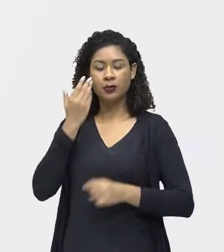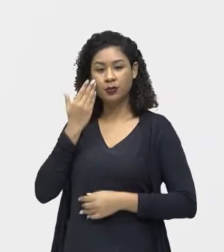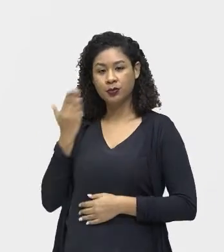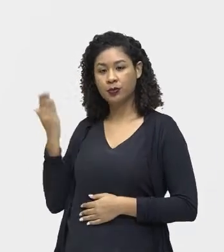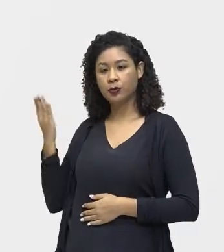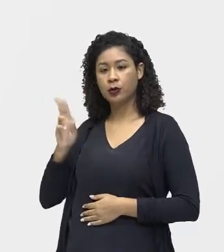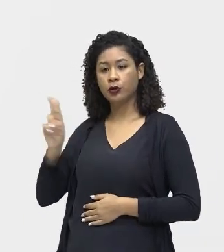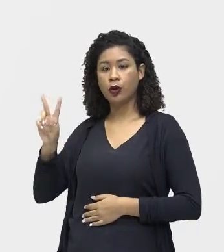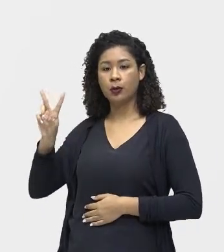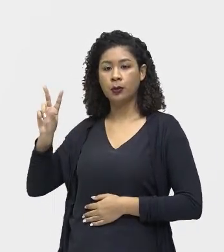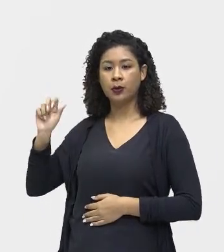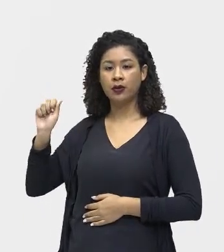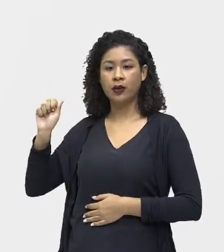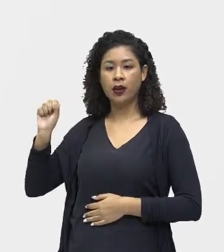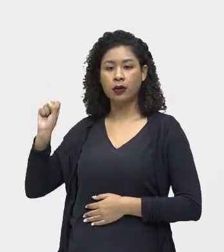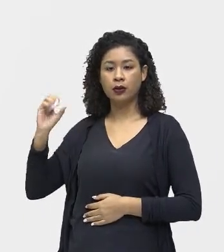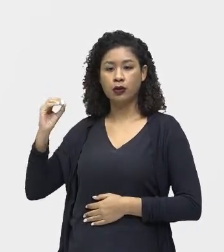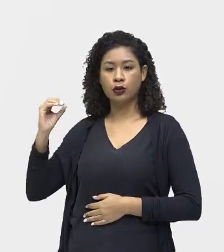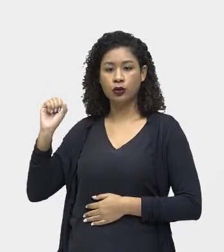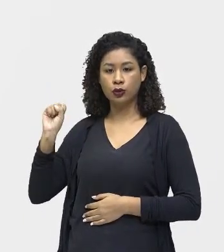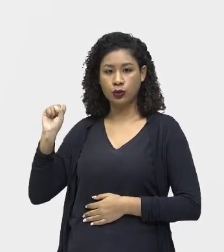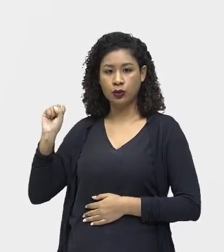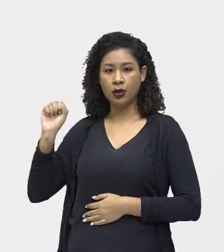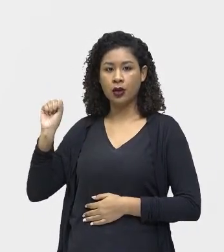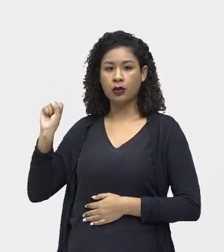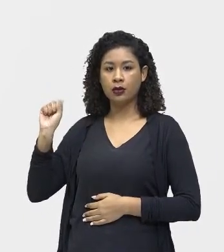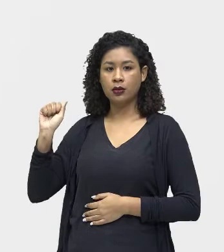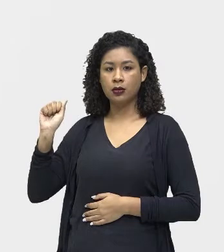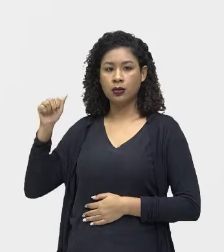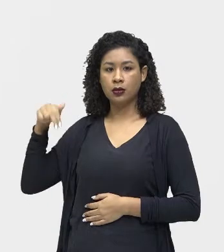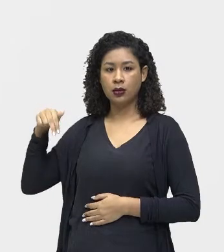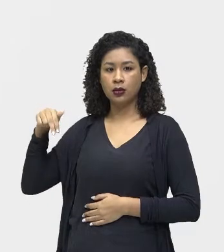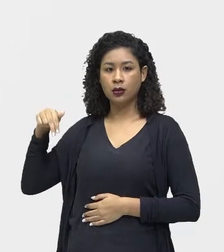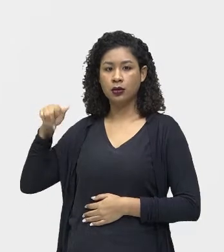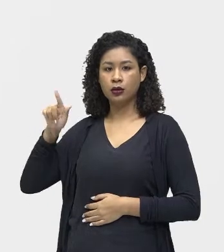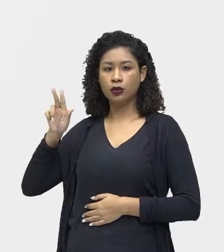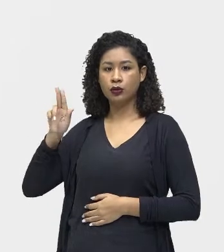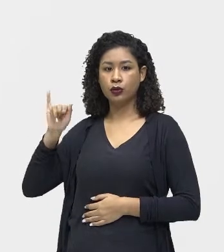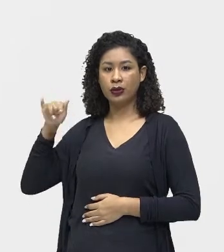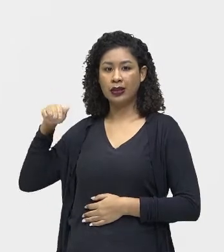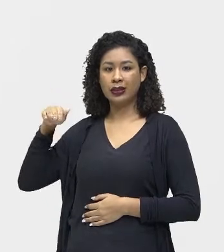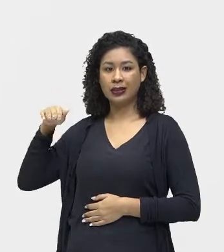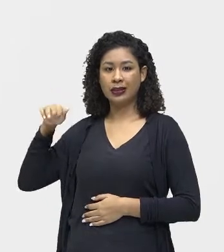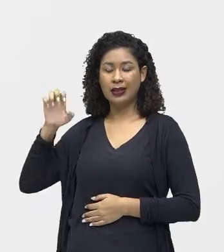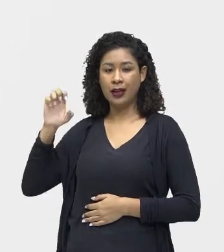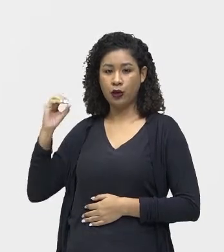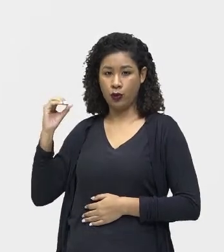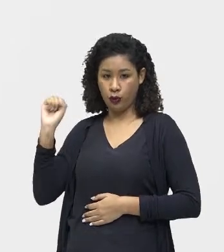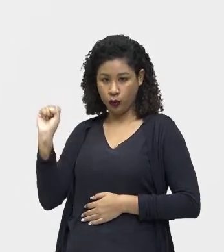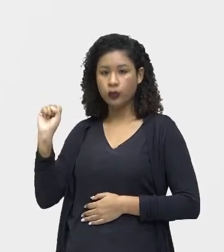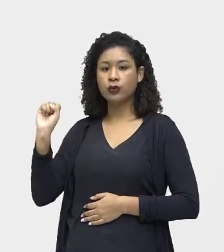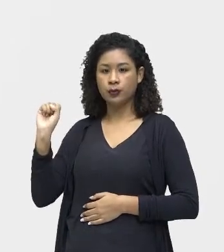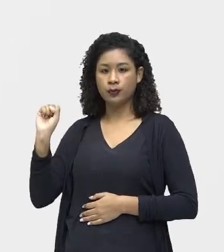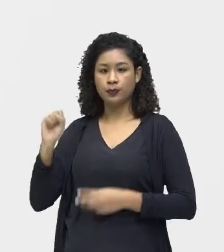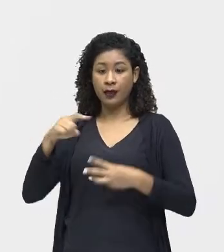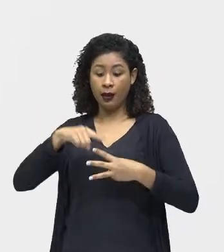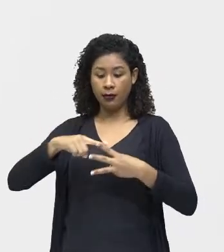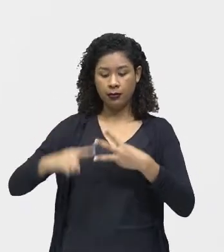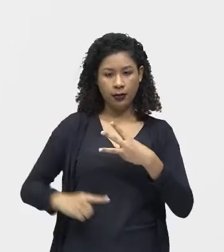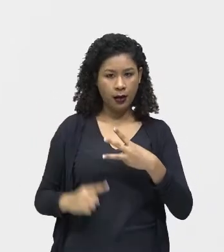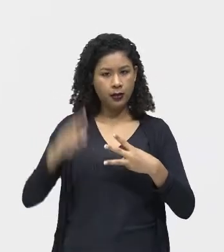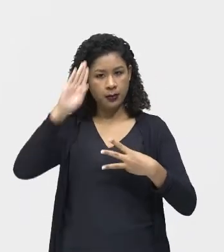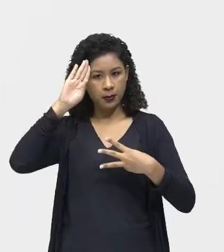sanguíneos. Os vasos sanguíneos, eles são divididos em três. As artérias, que a gente observa nessa imagem,